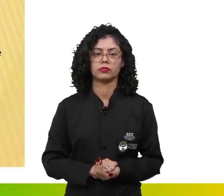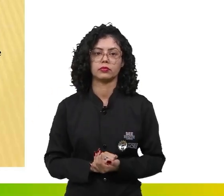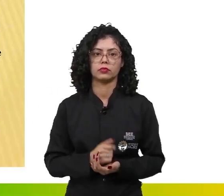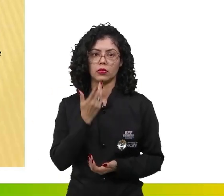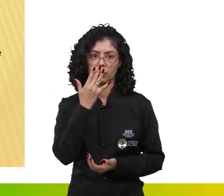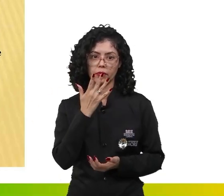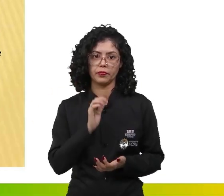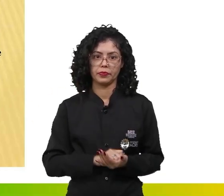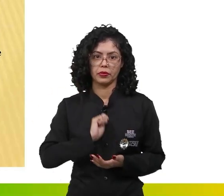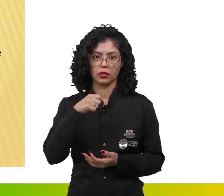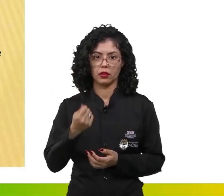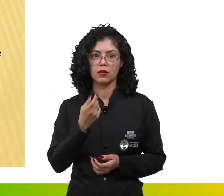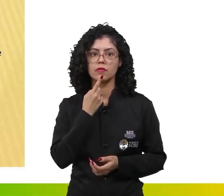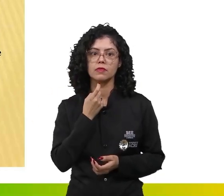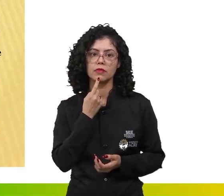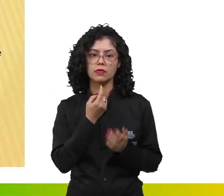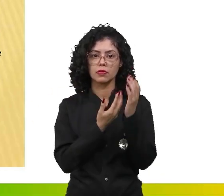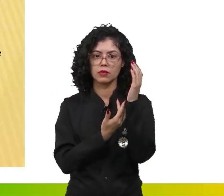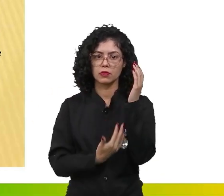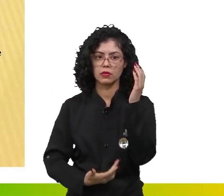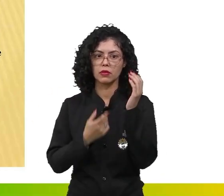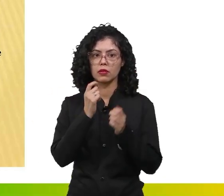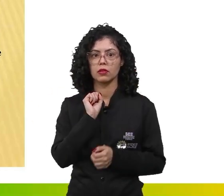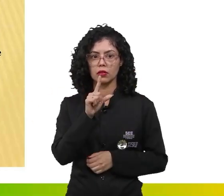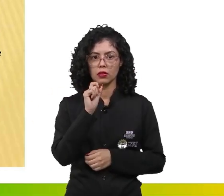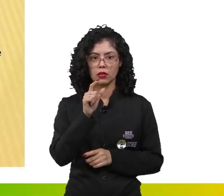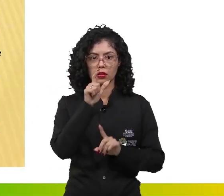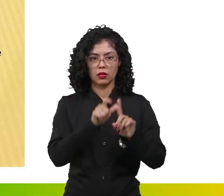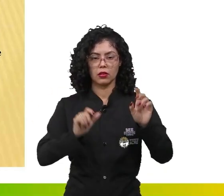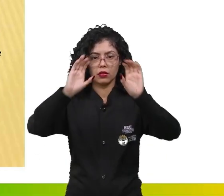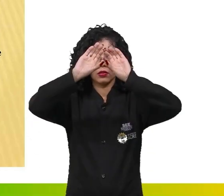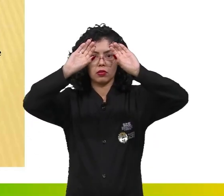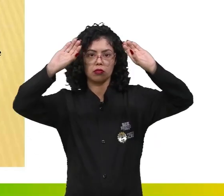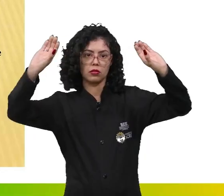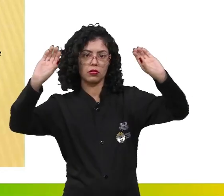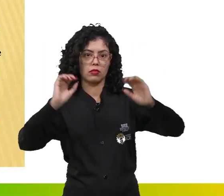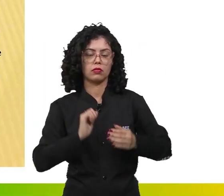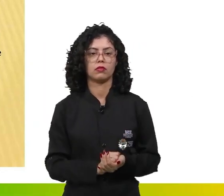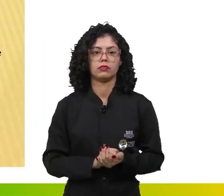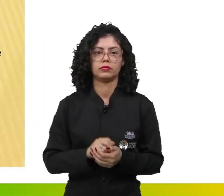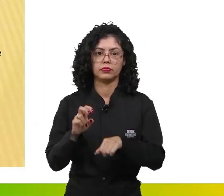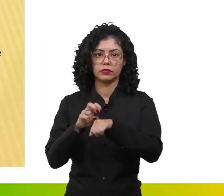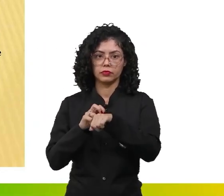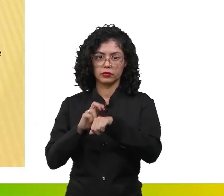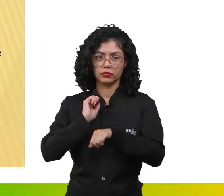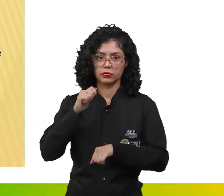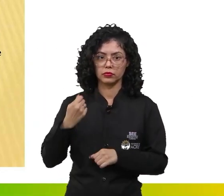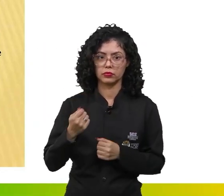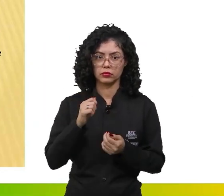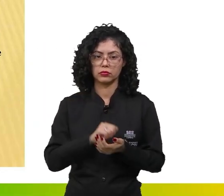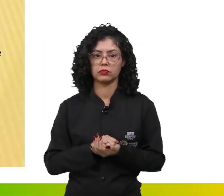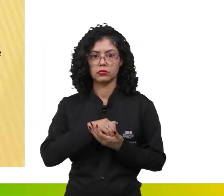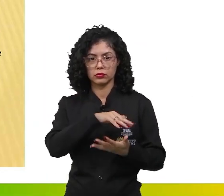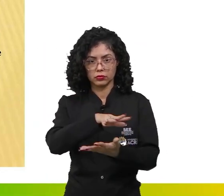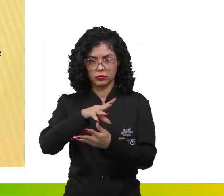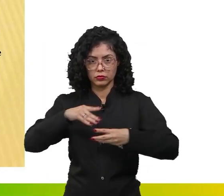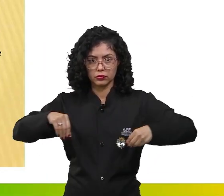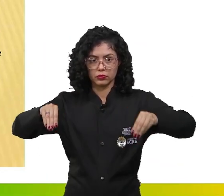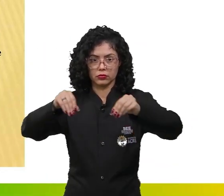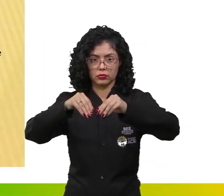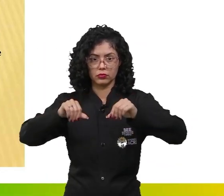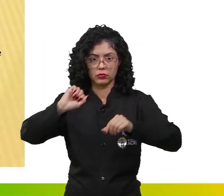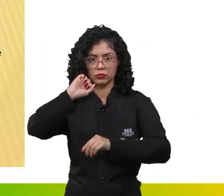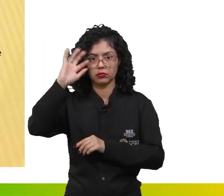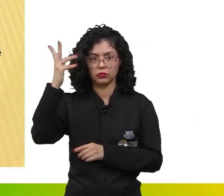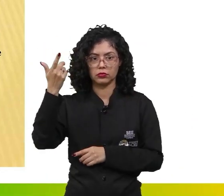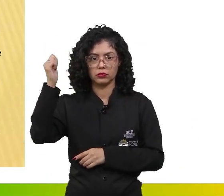cor vermelha simboliza o sangue, a cor azul representa o céu, o verde simboliza a terra da África